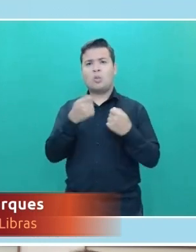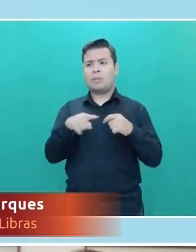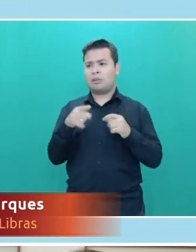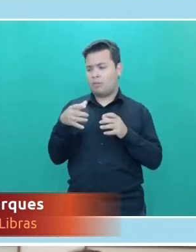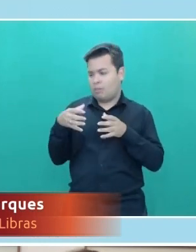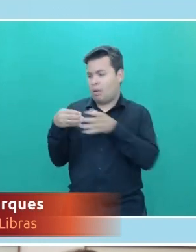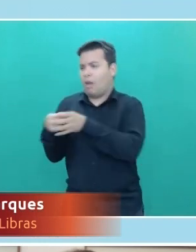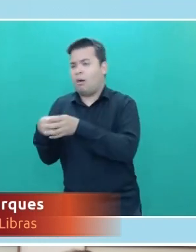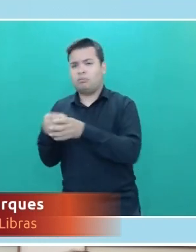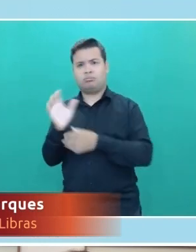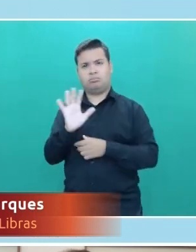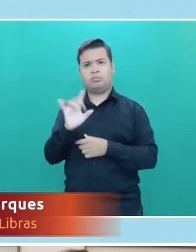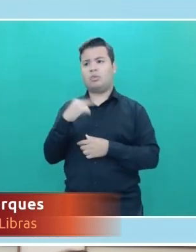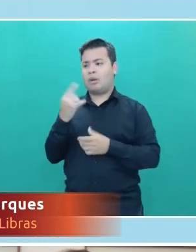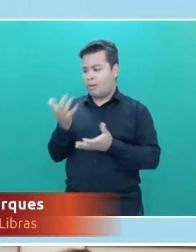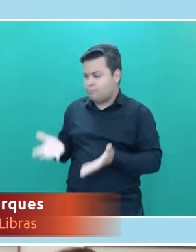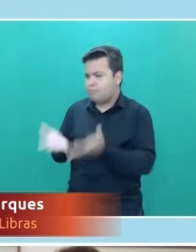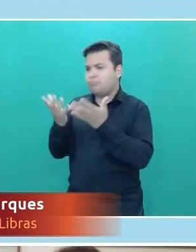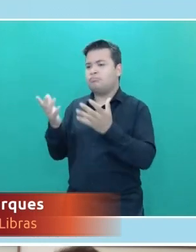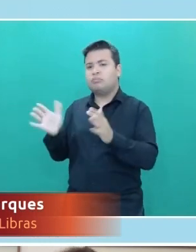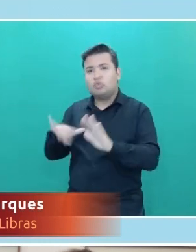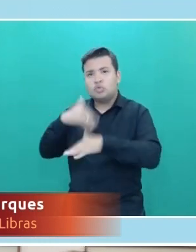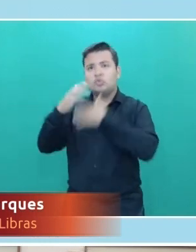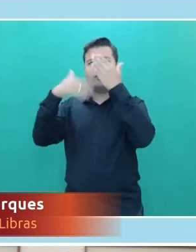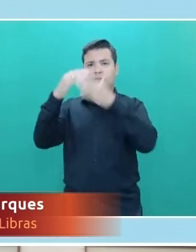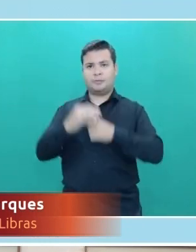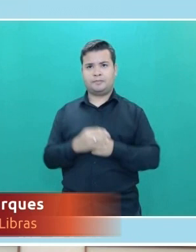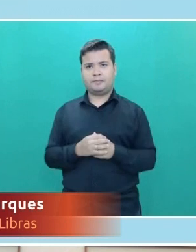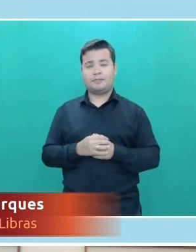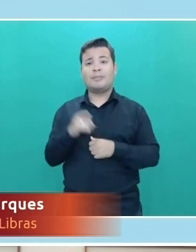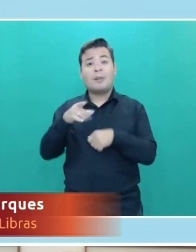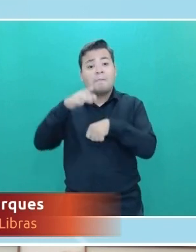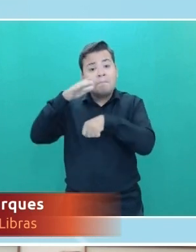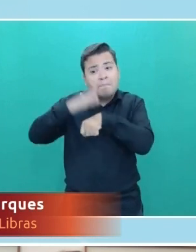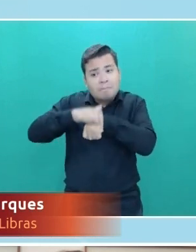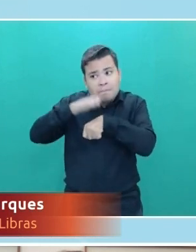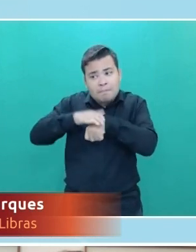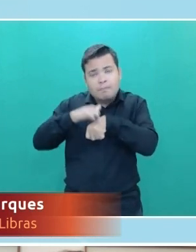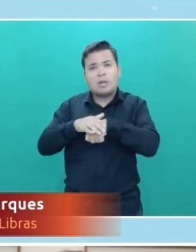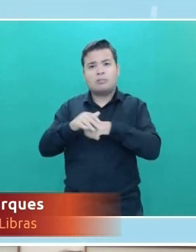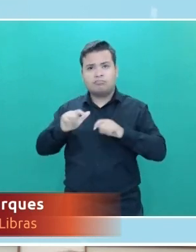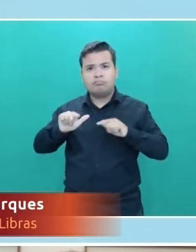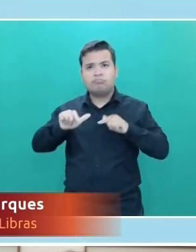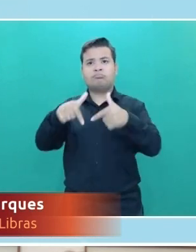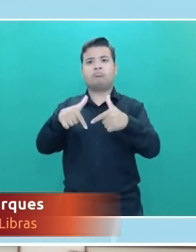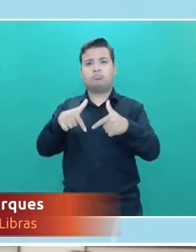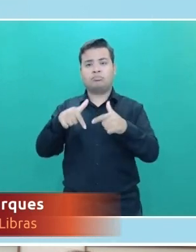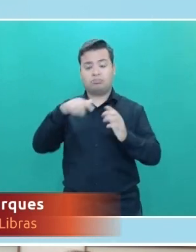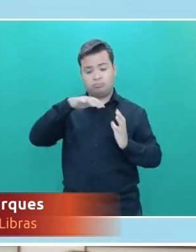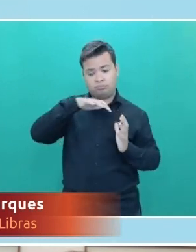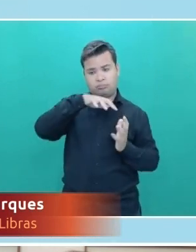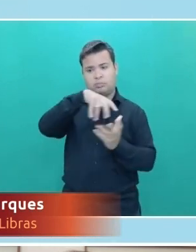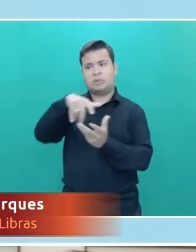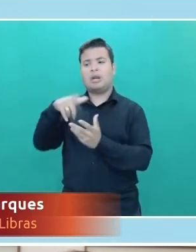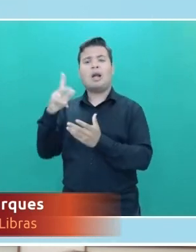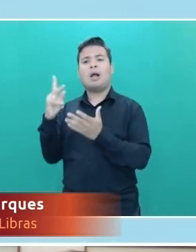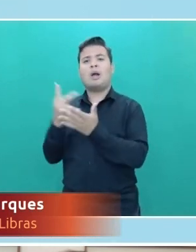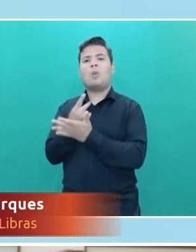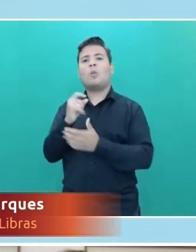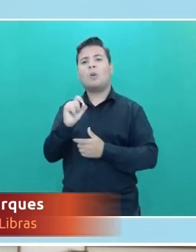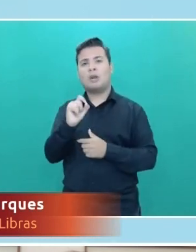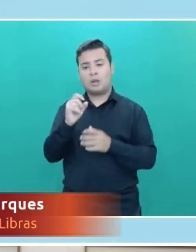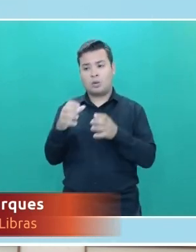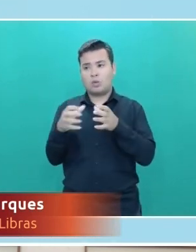interessa o desenvolvimento. Então, essa é uma iniciativa internacional que gerou o G77, o grupo